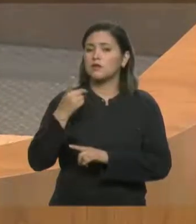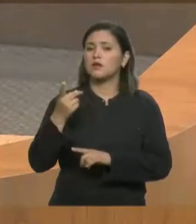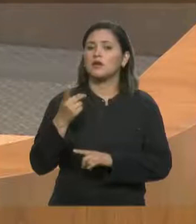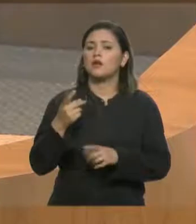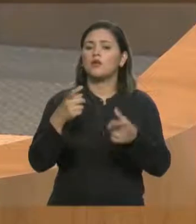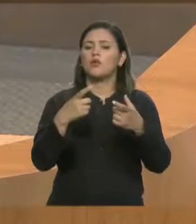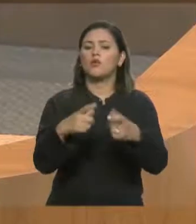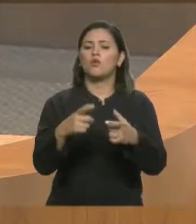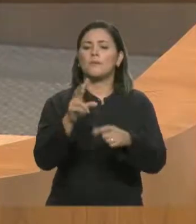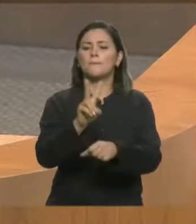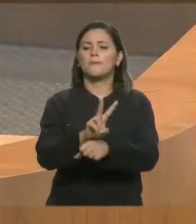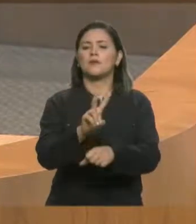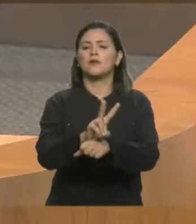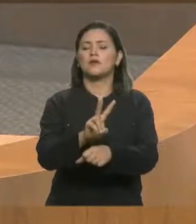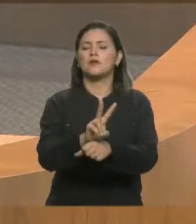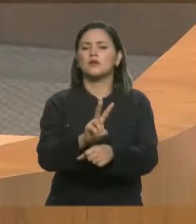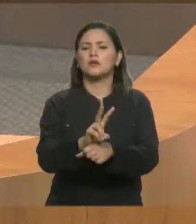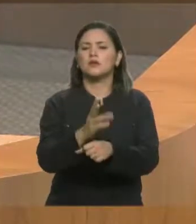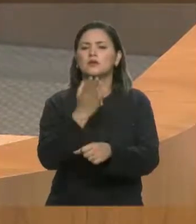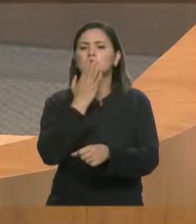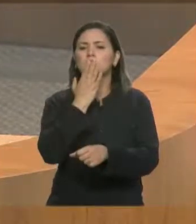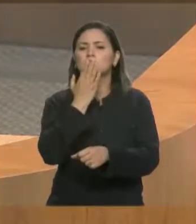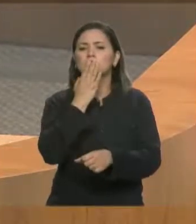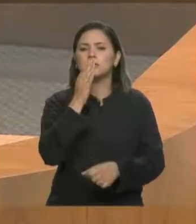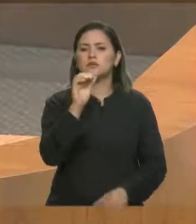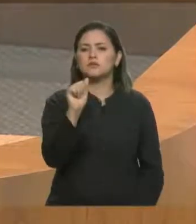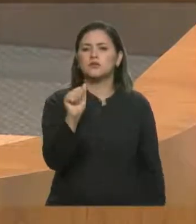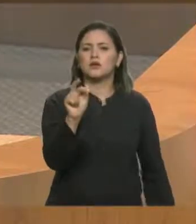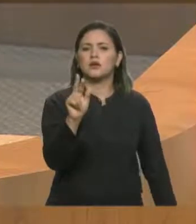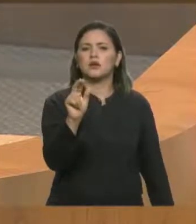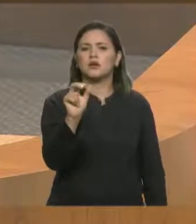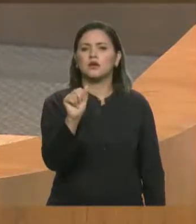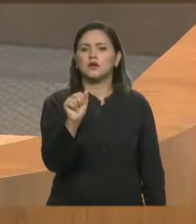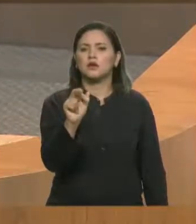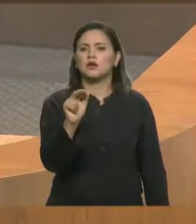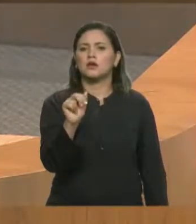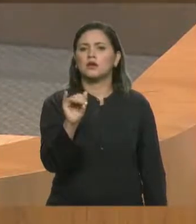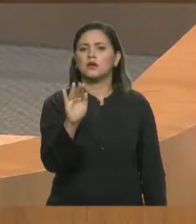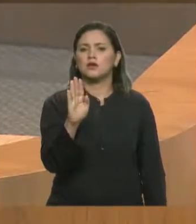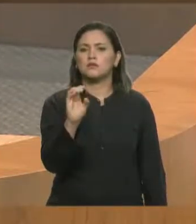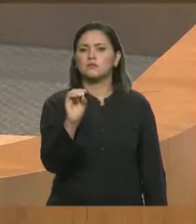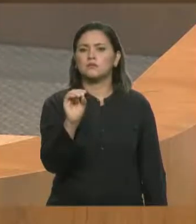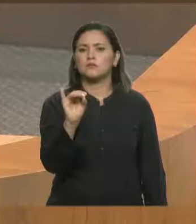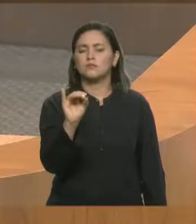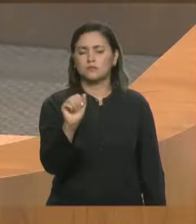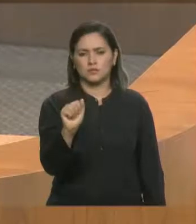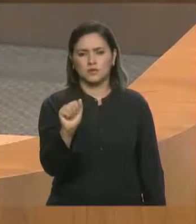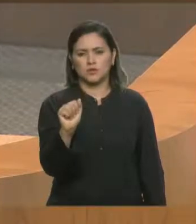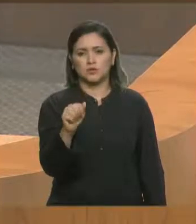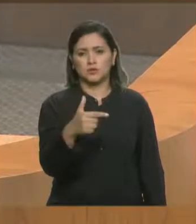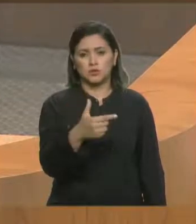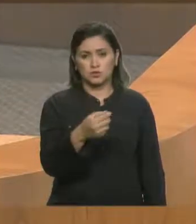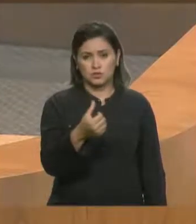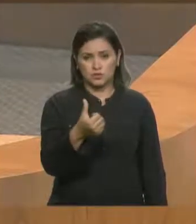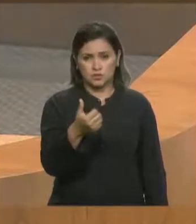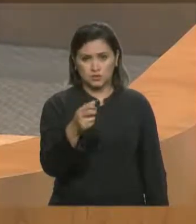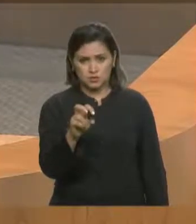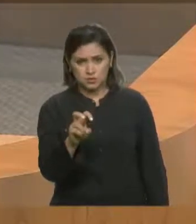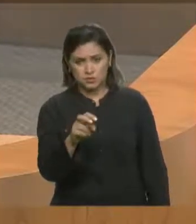indígena Araribóia. Em 2015, assim como em